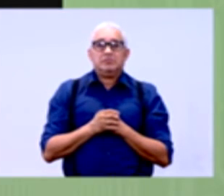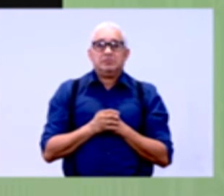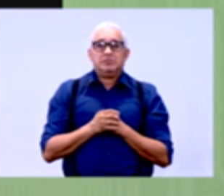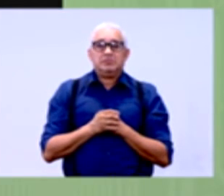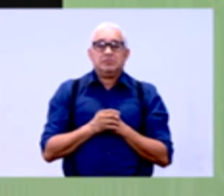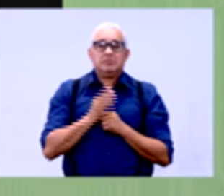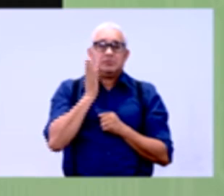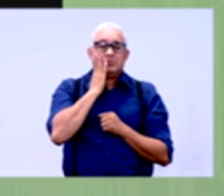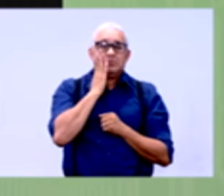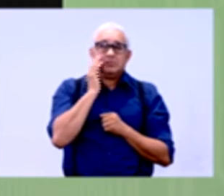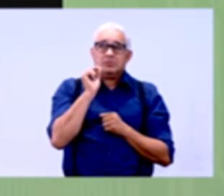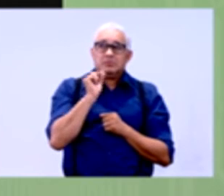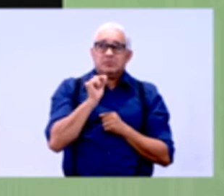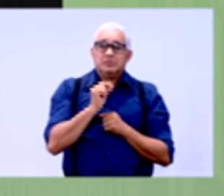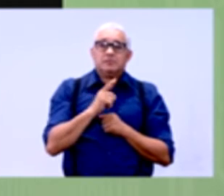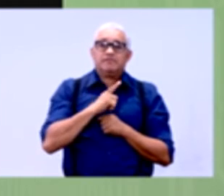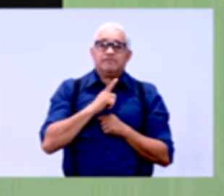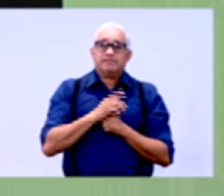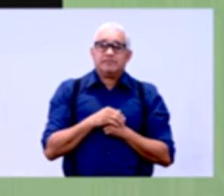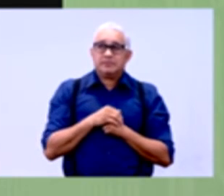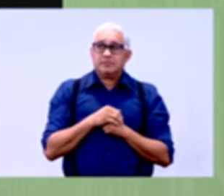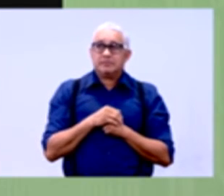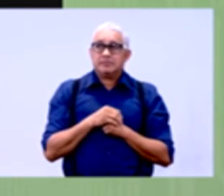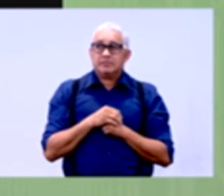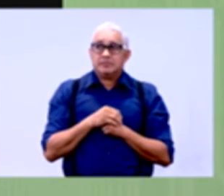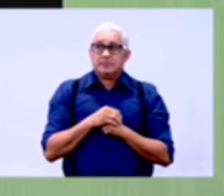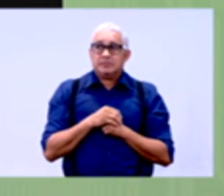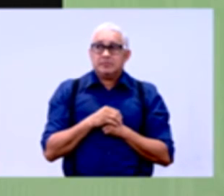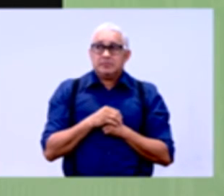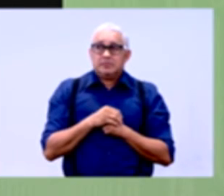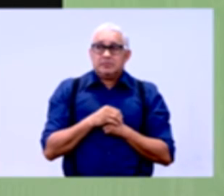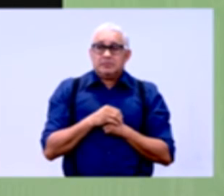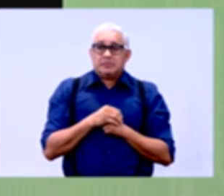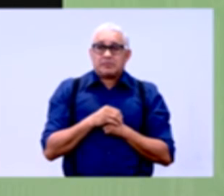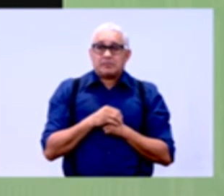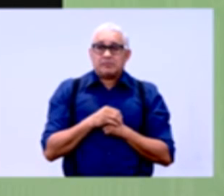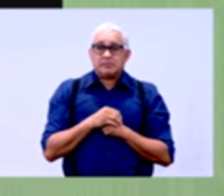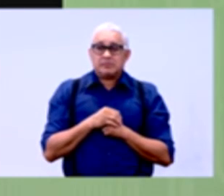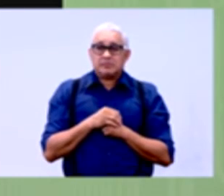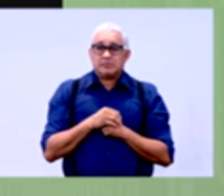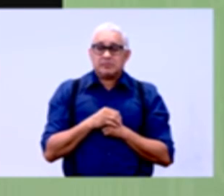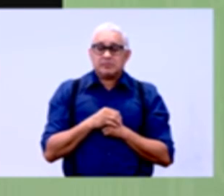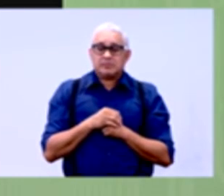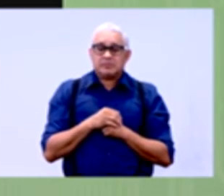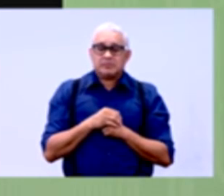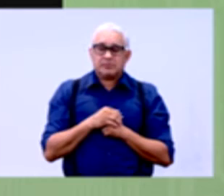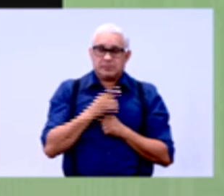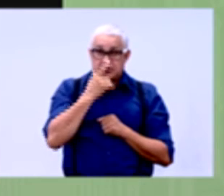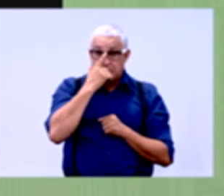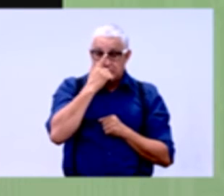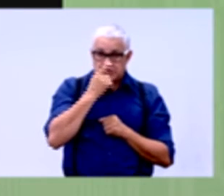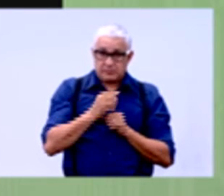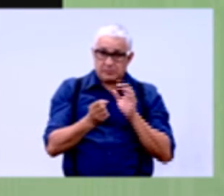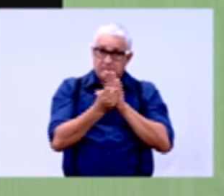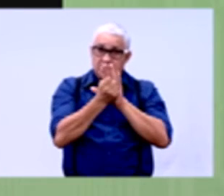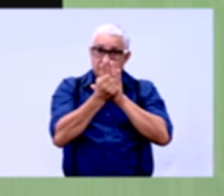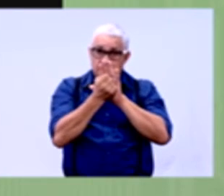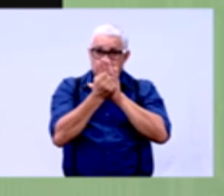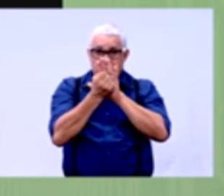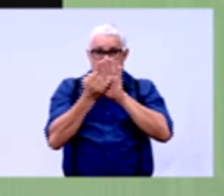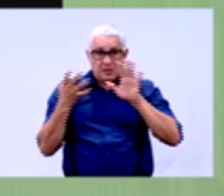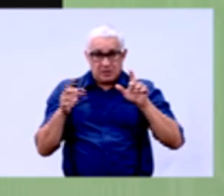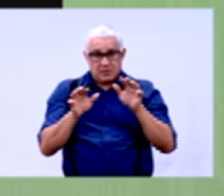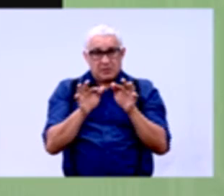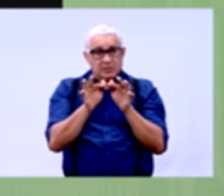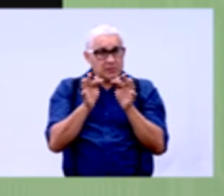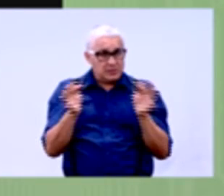saber aqui, quando nós estamos num único, uma aplicação mais simples, nós podemos